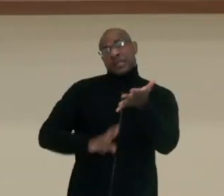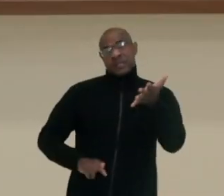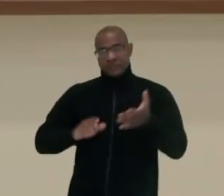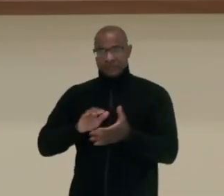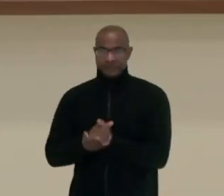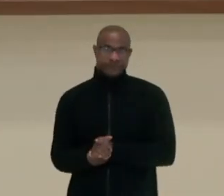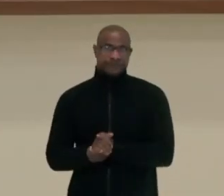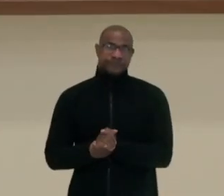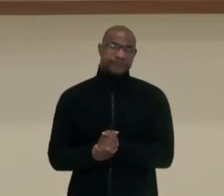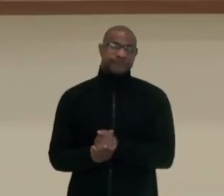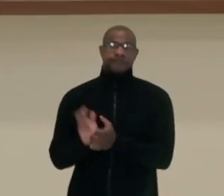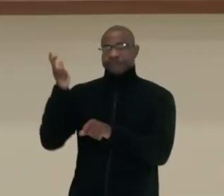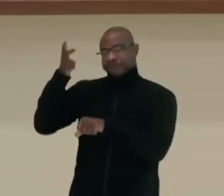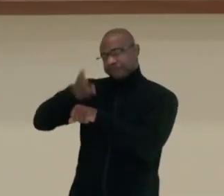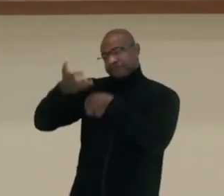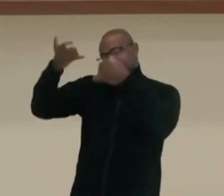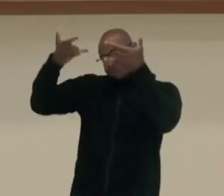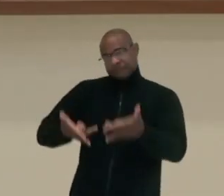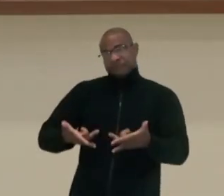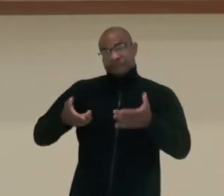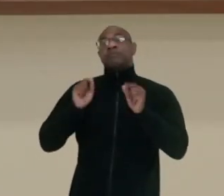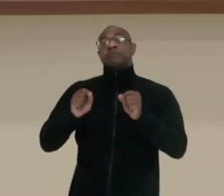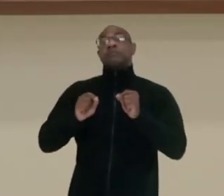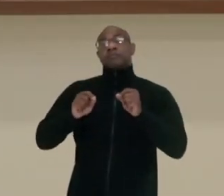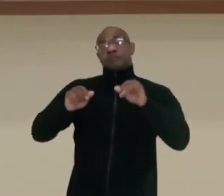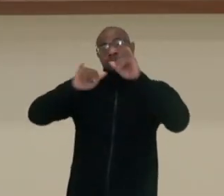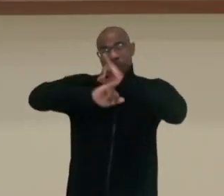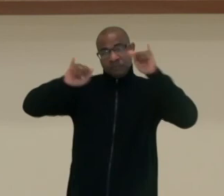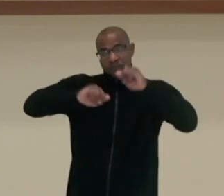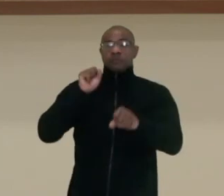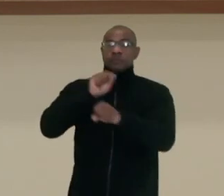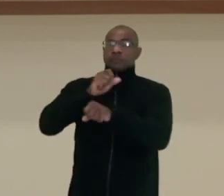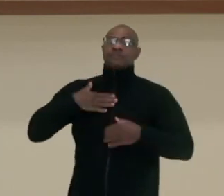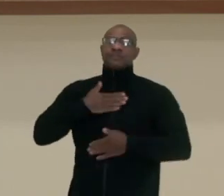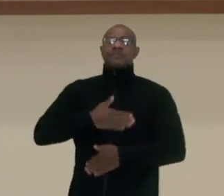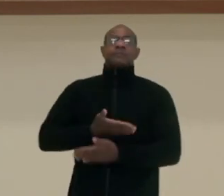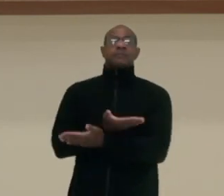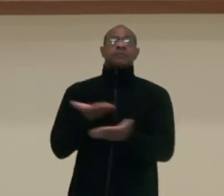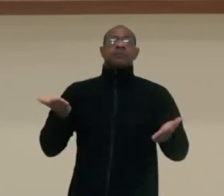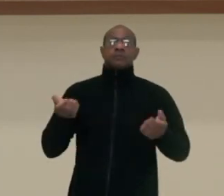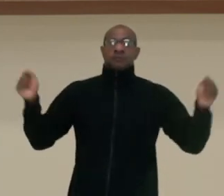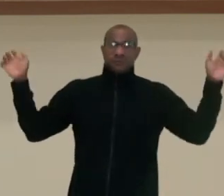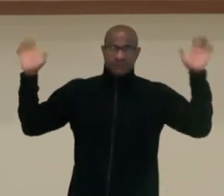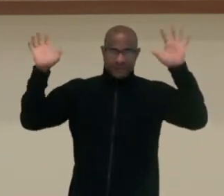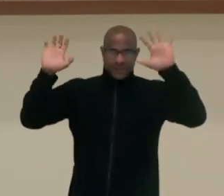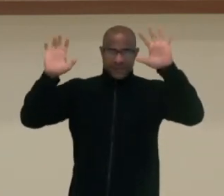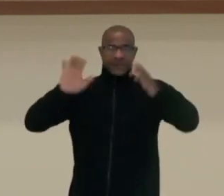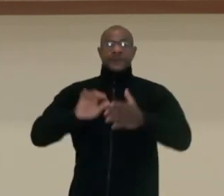Neste vídeo falamos sobre notícia. Espero que vocês tenham gostado e até breve.